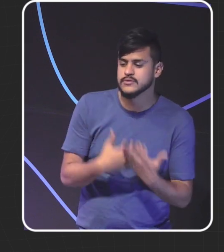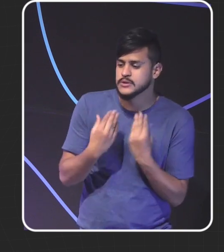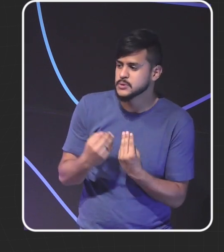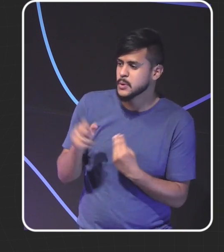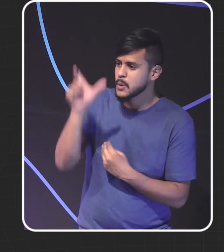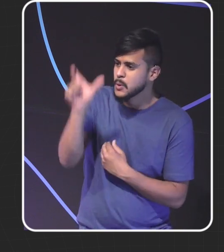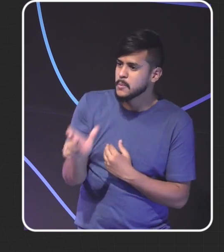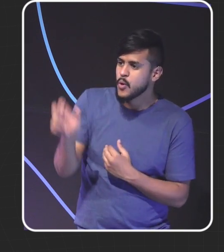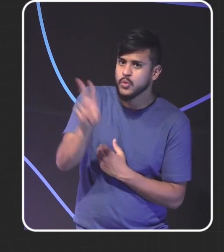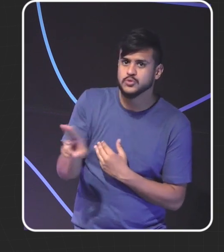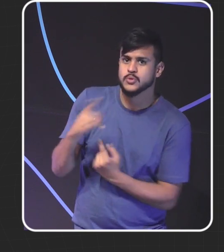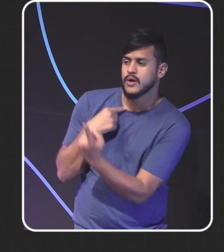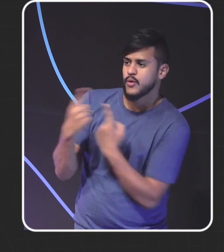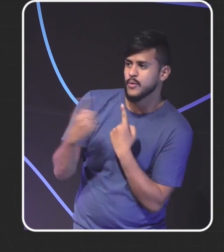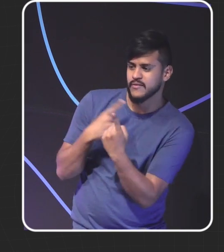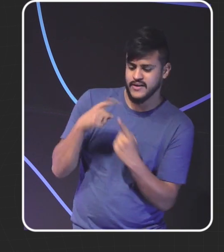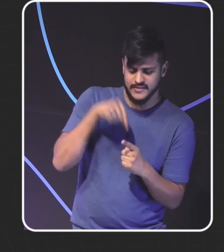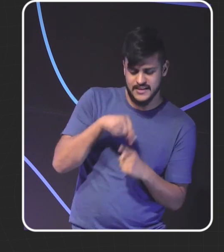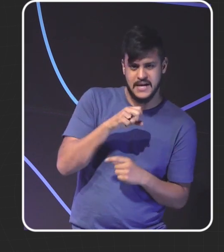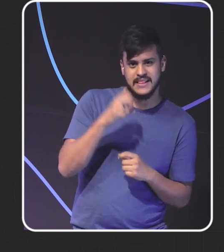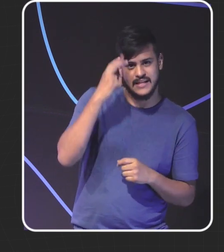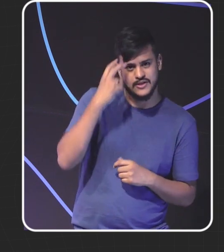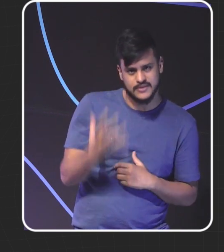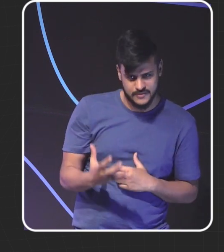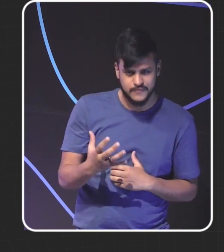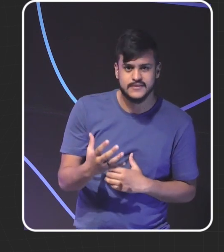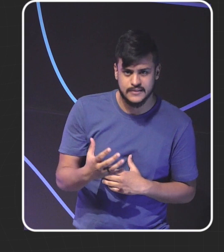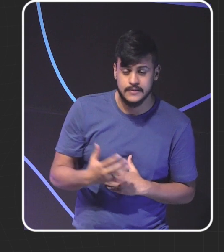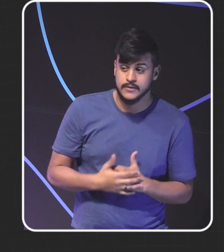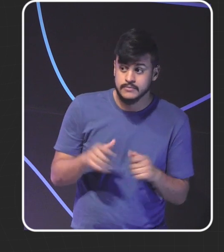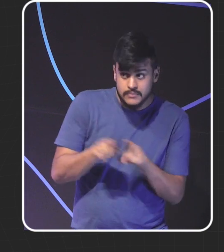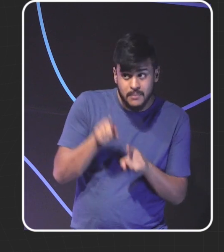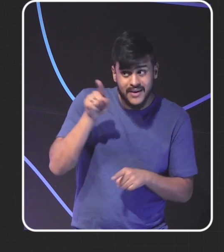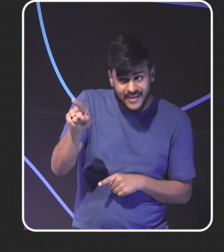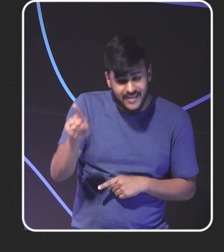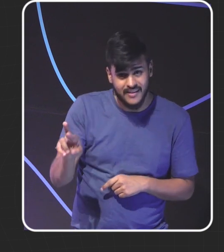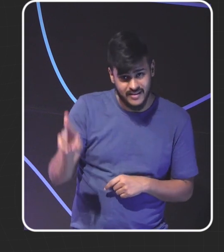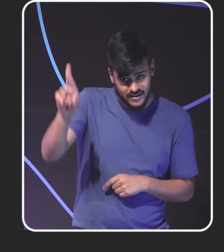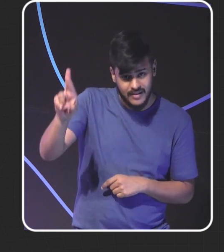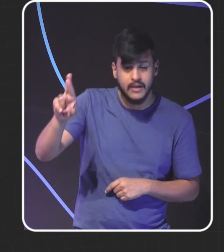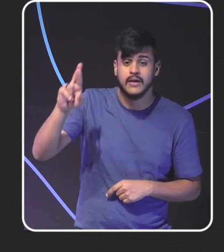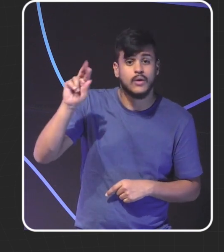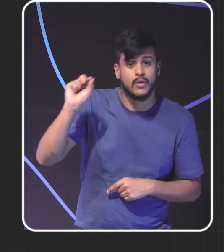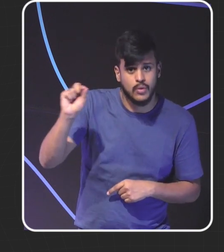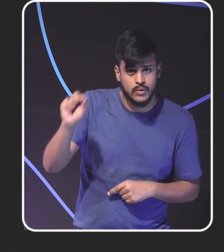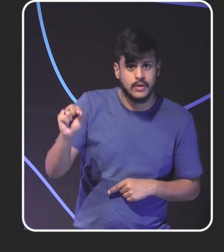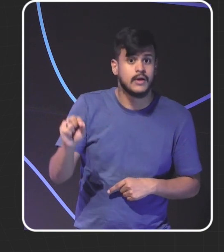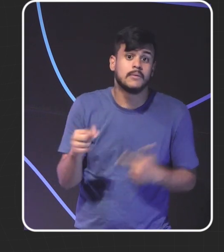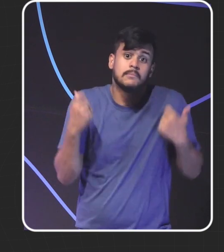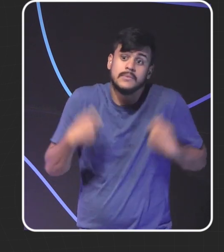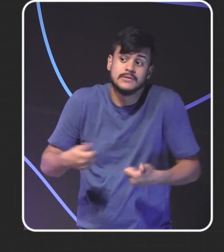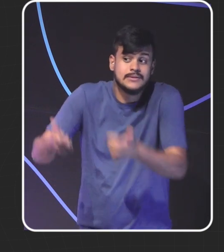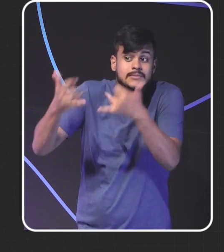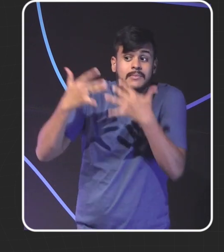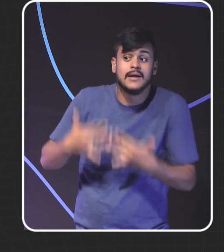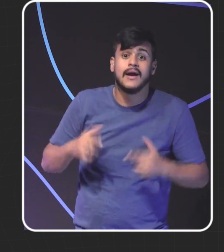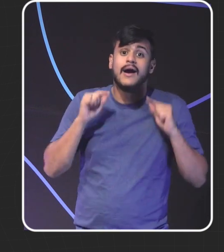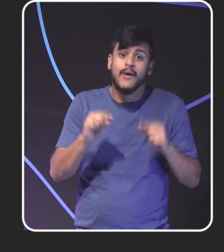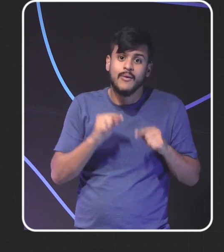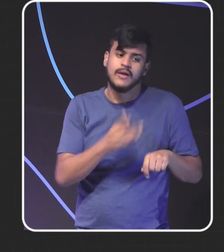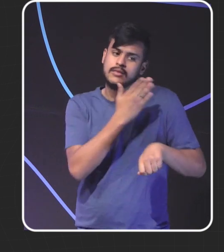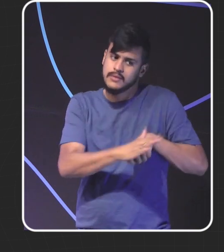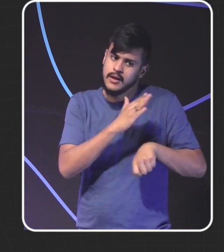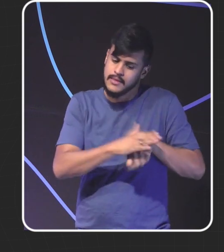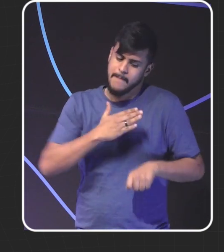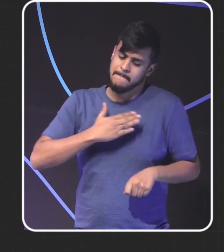com o usuário. E aí, uma das tarefas do usuário vai ser também vamos dizer assim, condicionar e meio que domesticar a